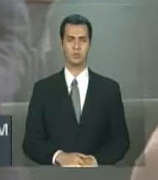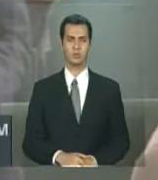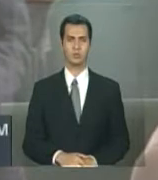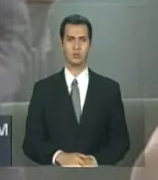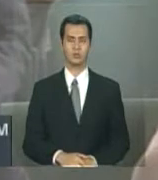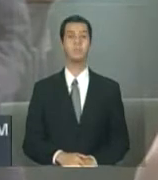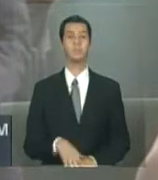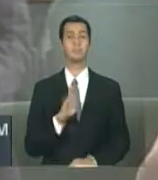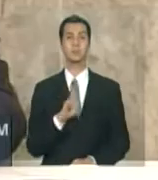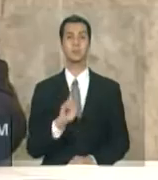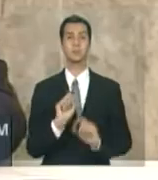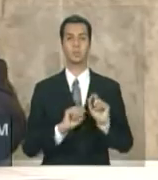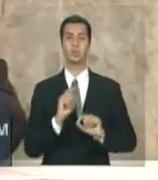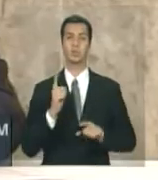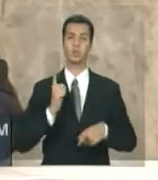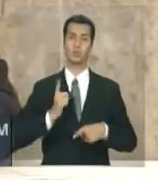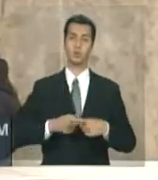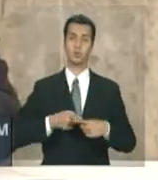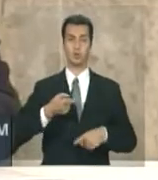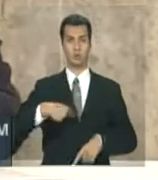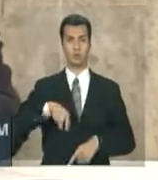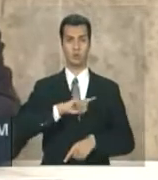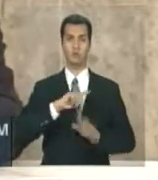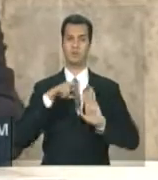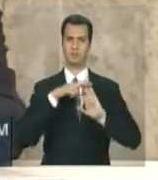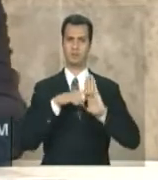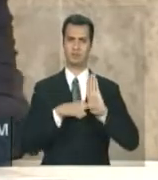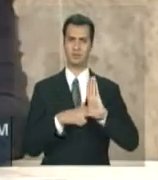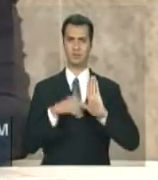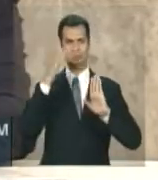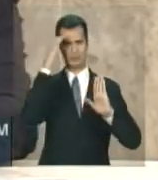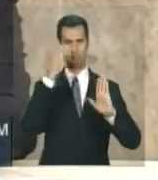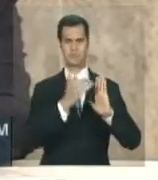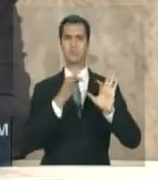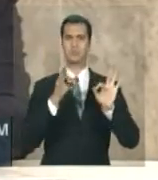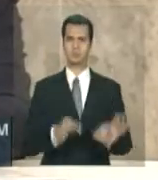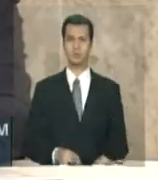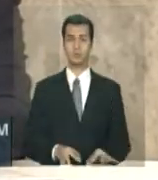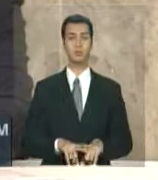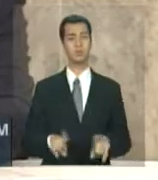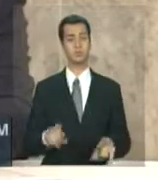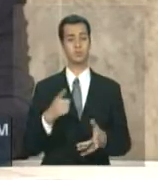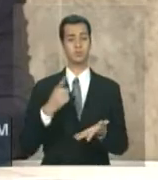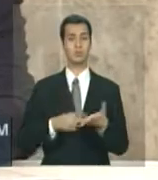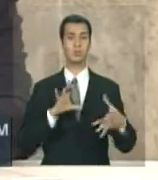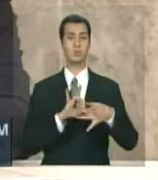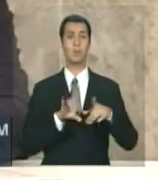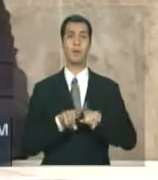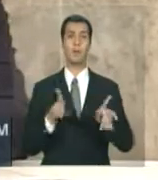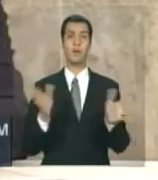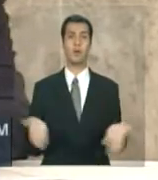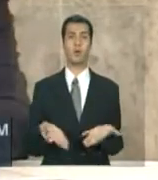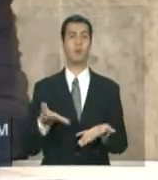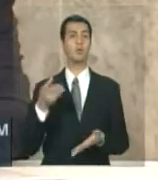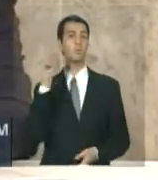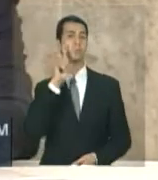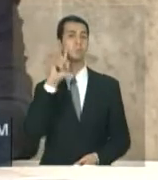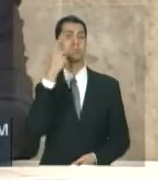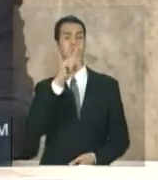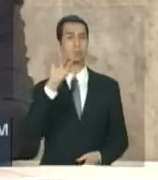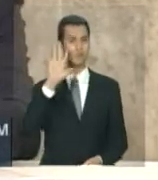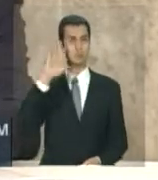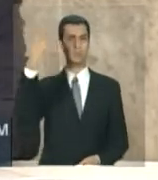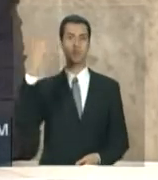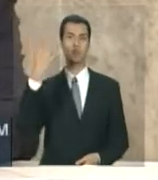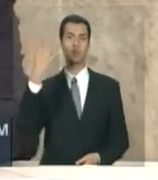sempre foram respeitados. Sempre houve acordo. Agora os Estados Unidos tomou uma posição